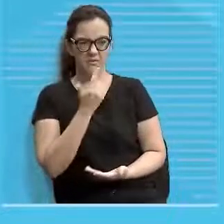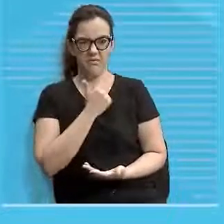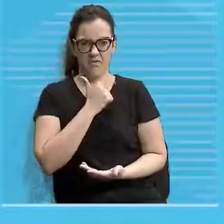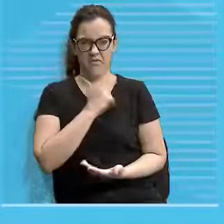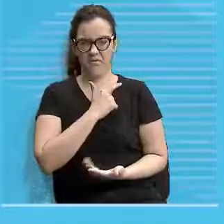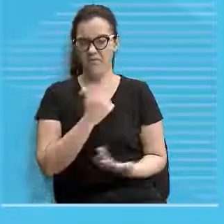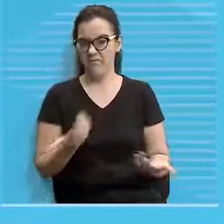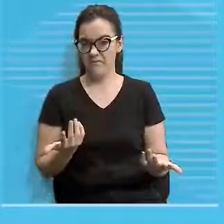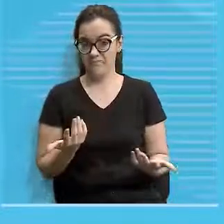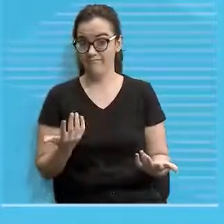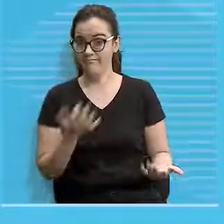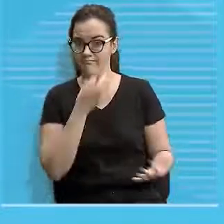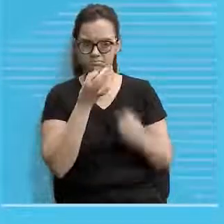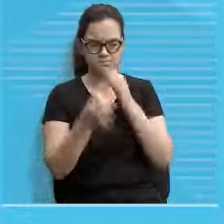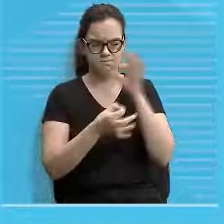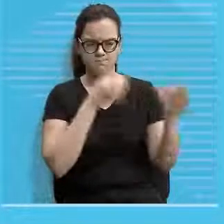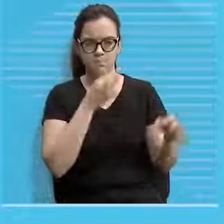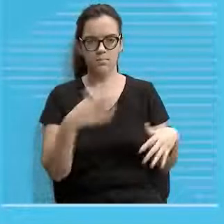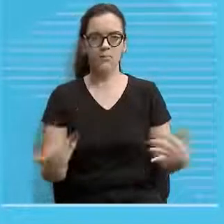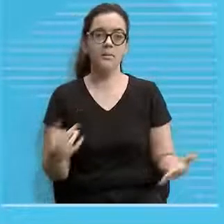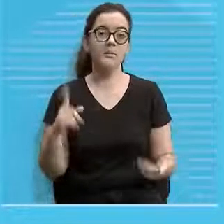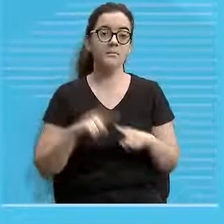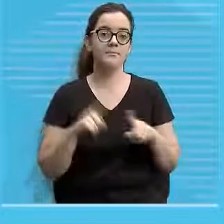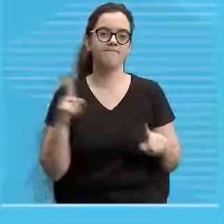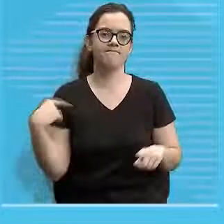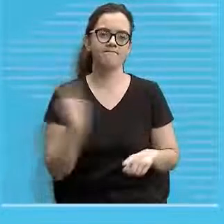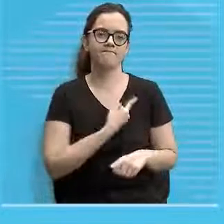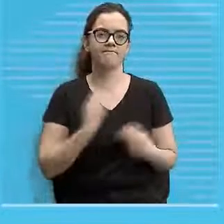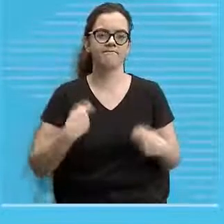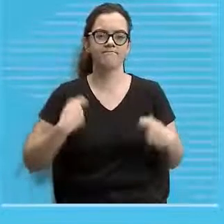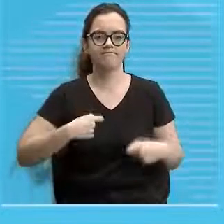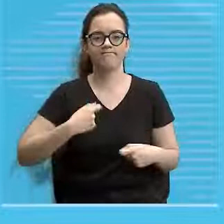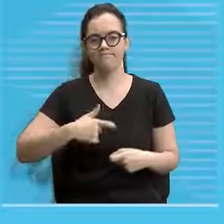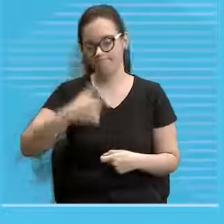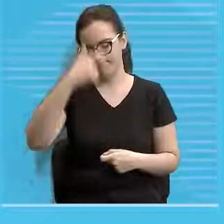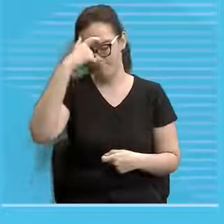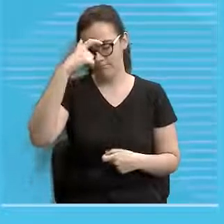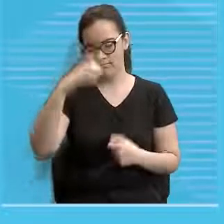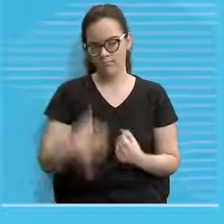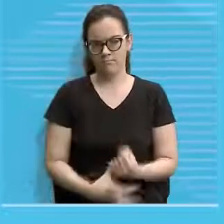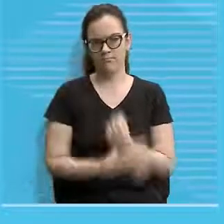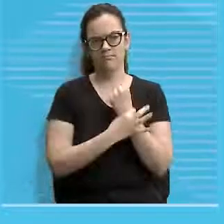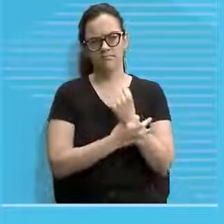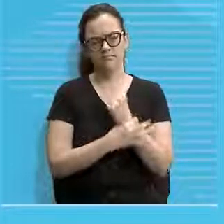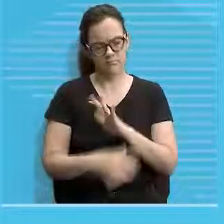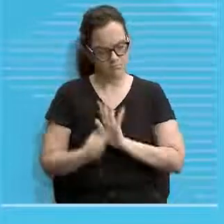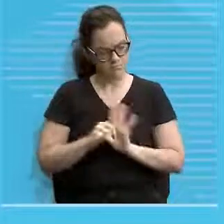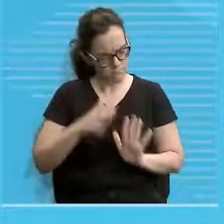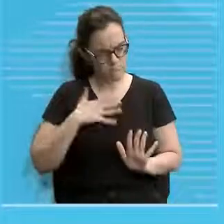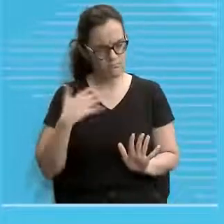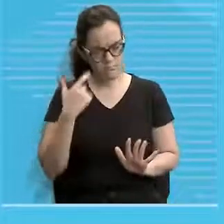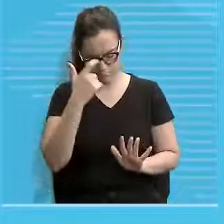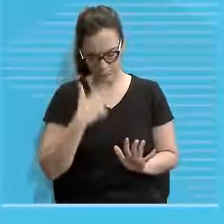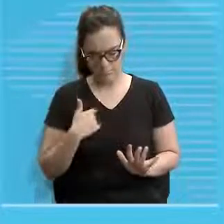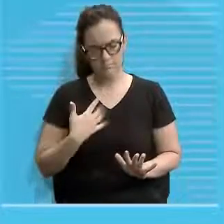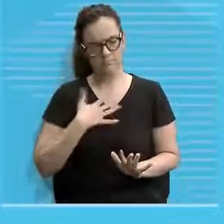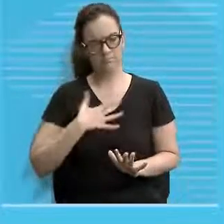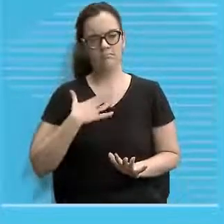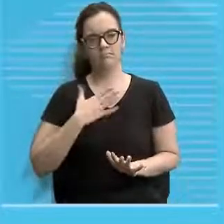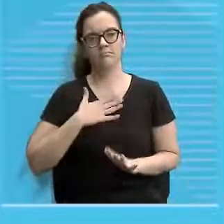eu gosto em mim, o que eu identifico que, olha, beleza, isso aqui eu gosto em mim, do meu comportamento, da